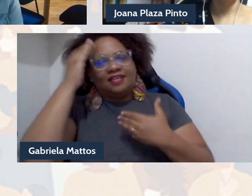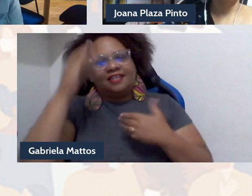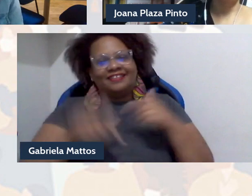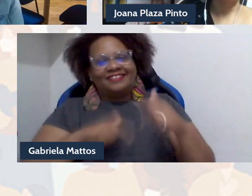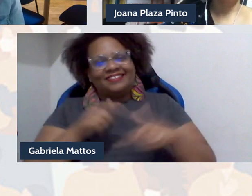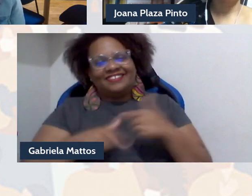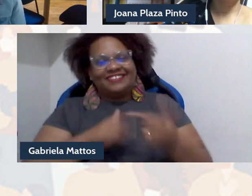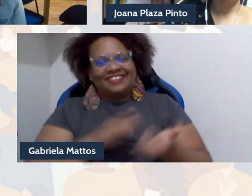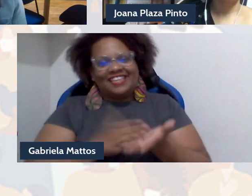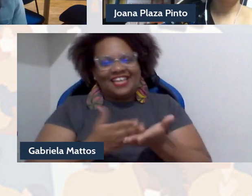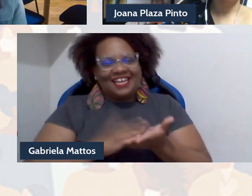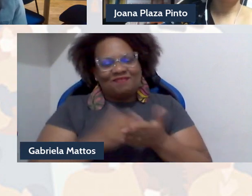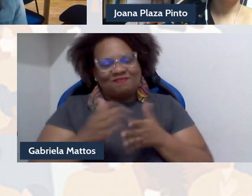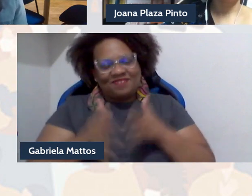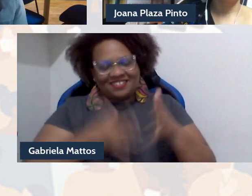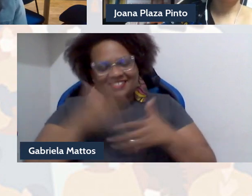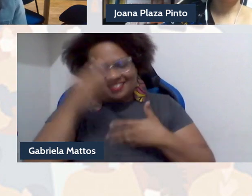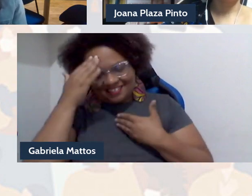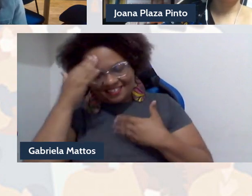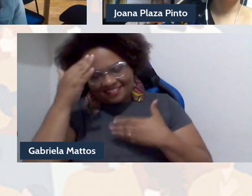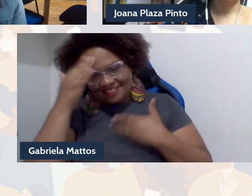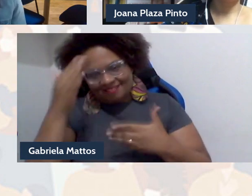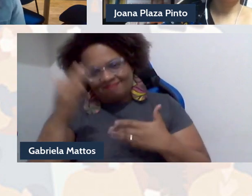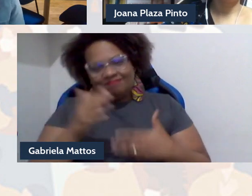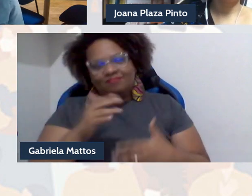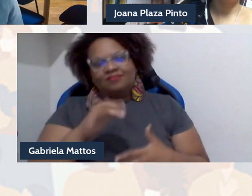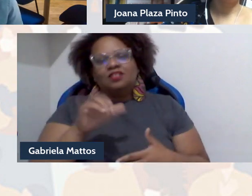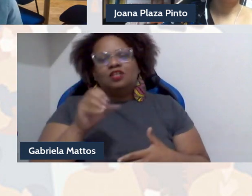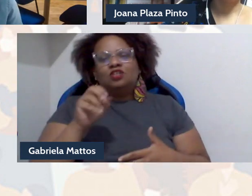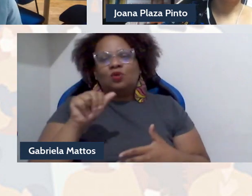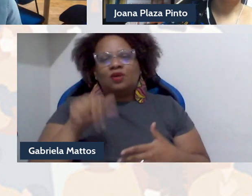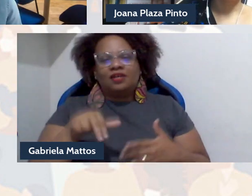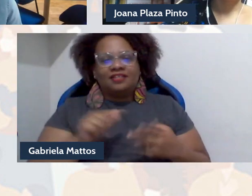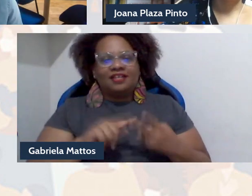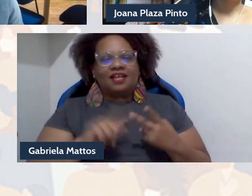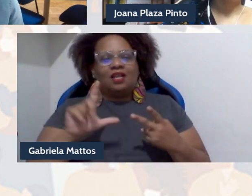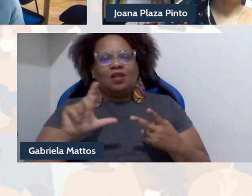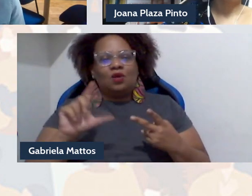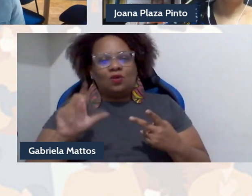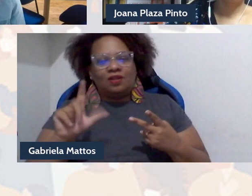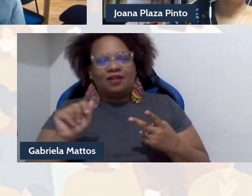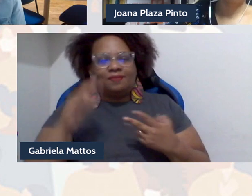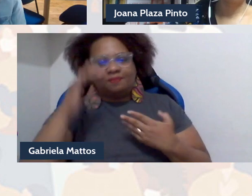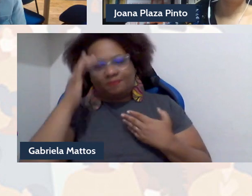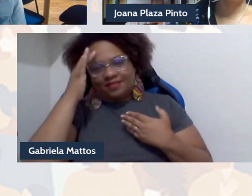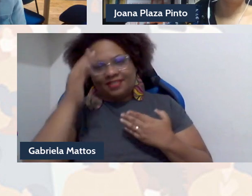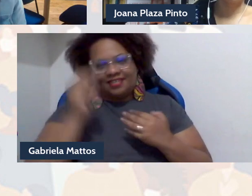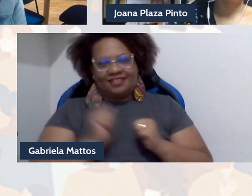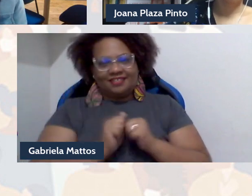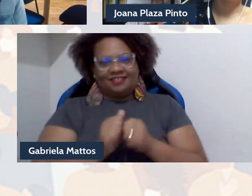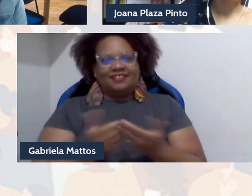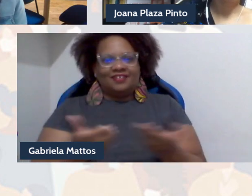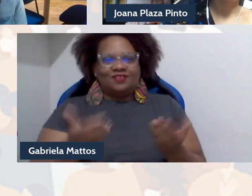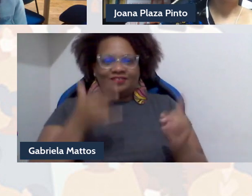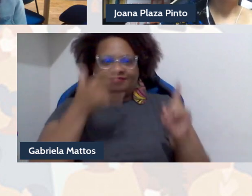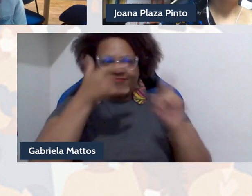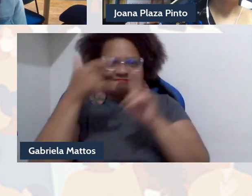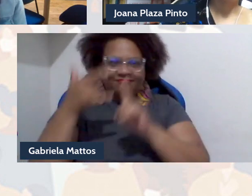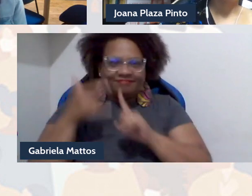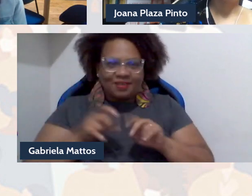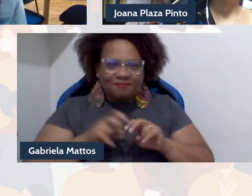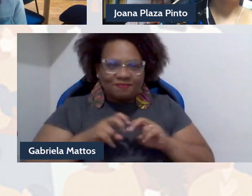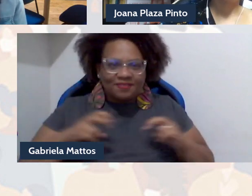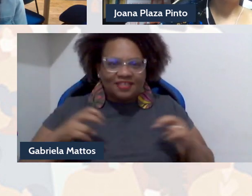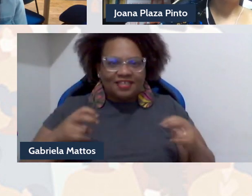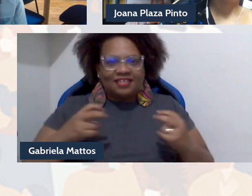Libras, agradecer a Joana e a Lola pela companhia, nessa mesa. Enfim, desejar